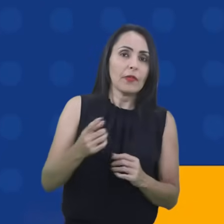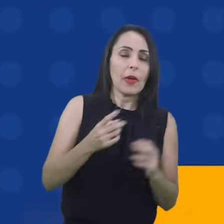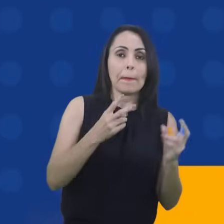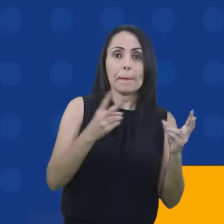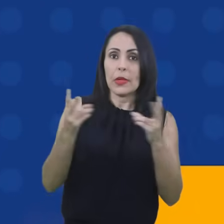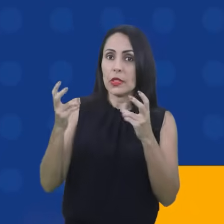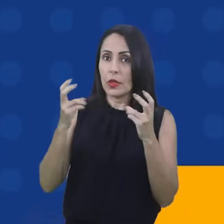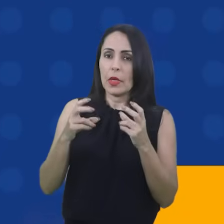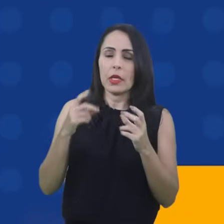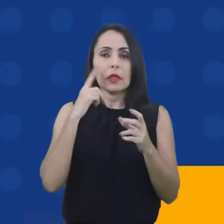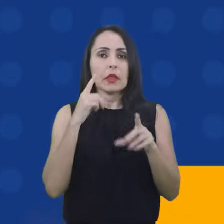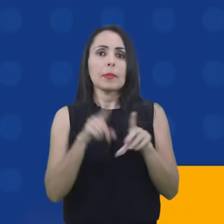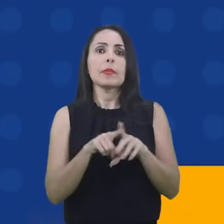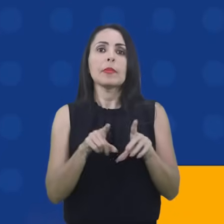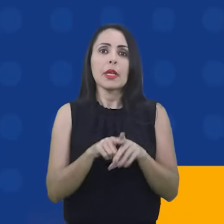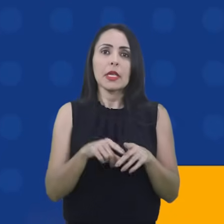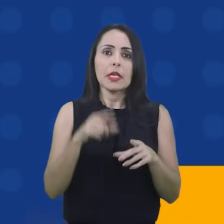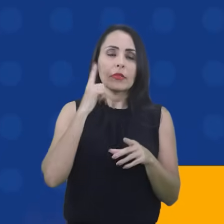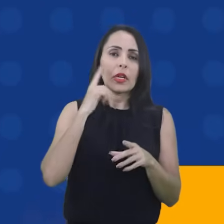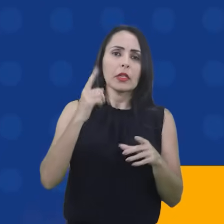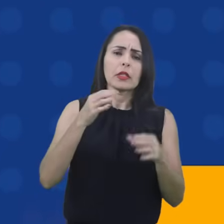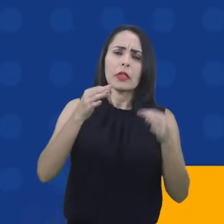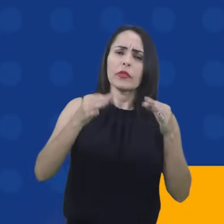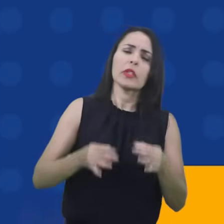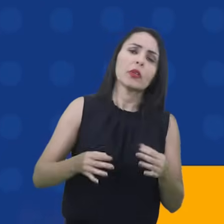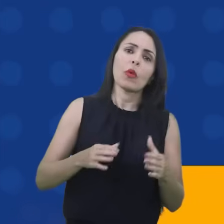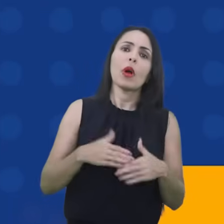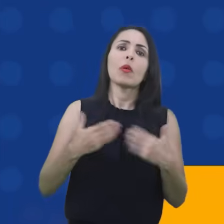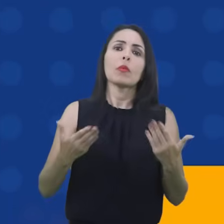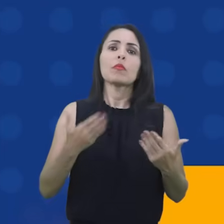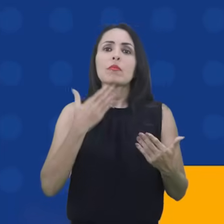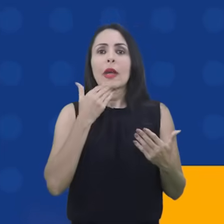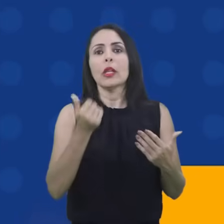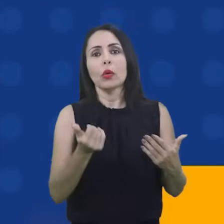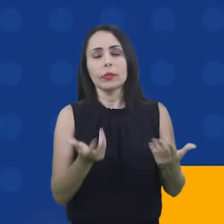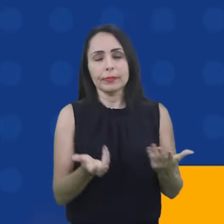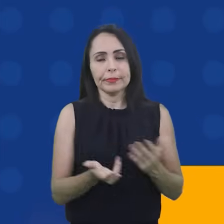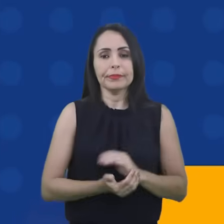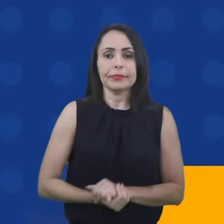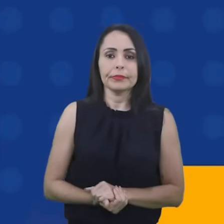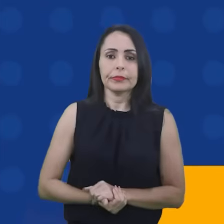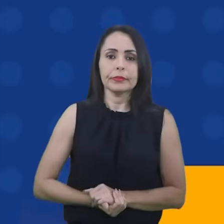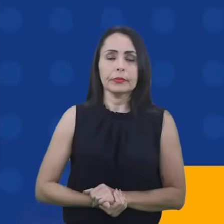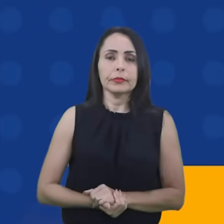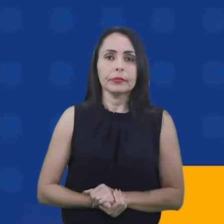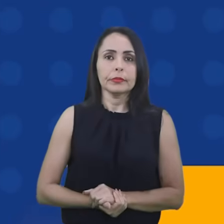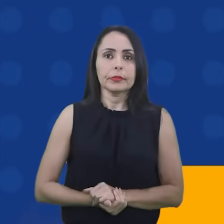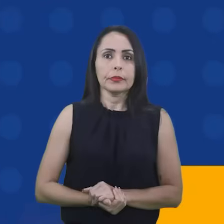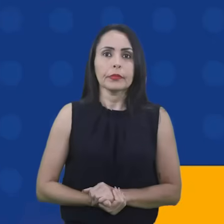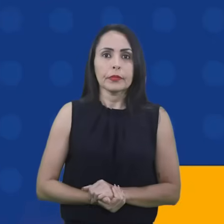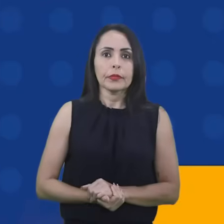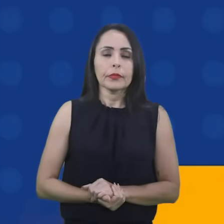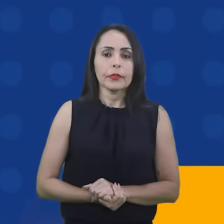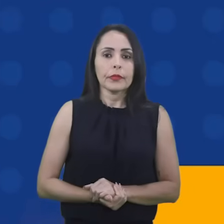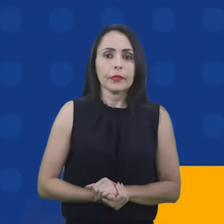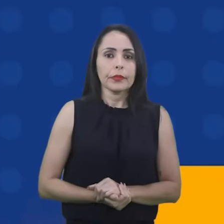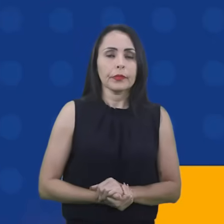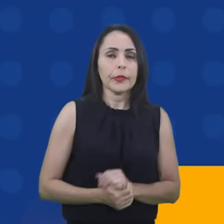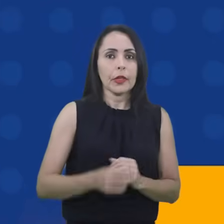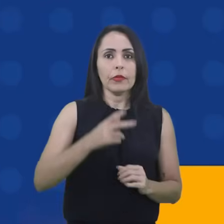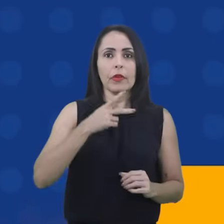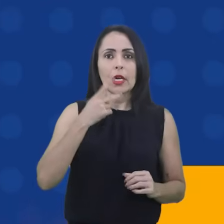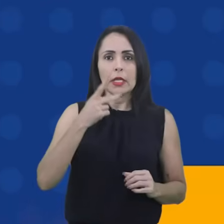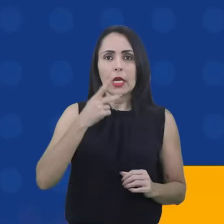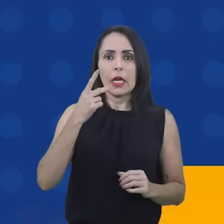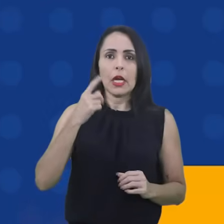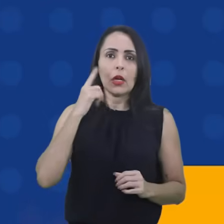bem o seu caso e aí vai poder definir qual é o melhor tipo de solução que você deve usar, ok? Vamos falar agora um pouquinho